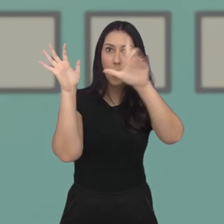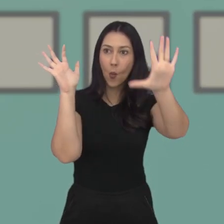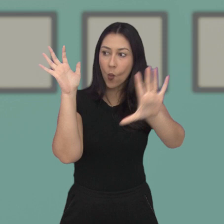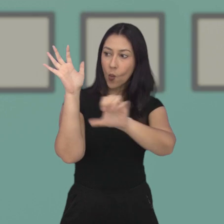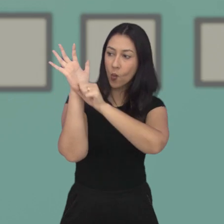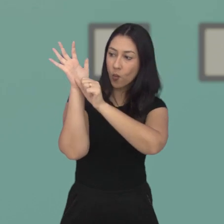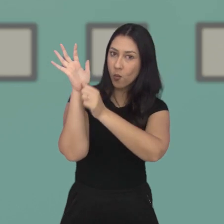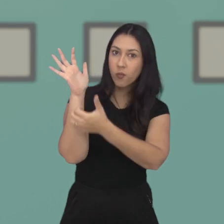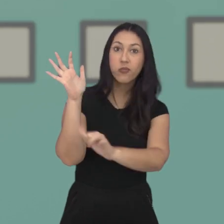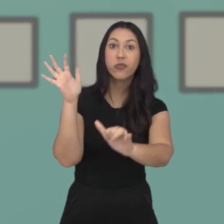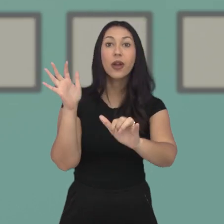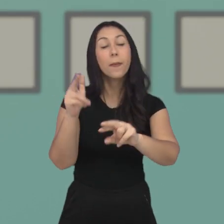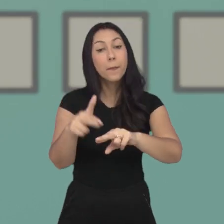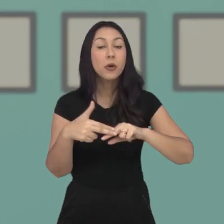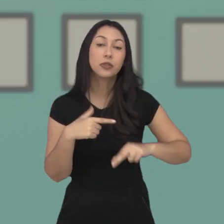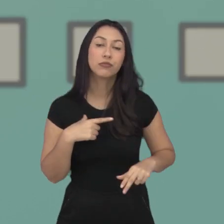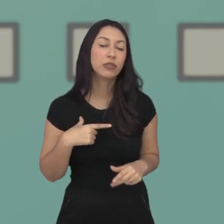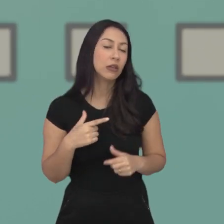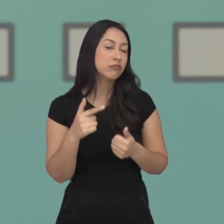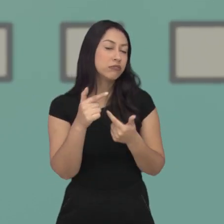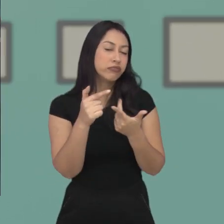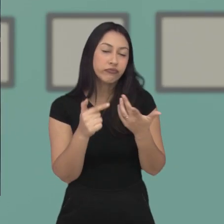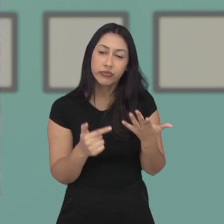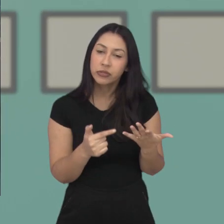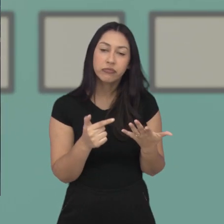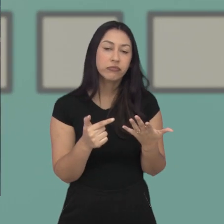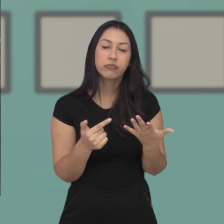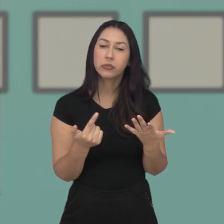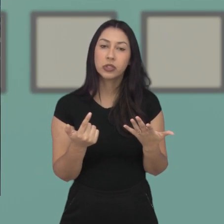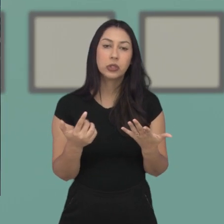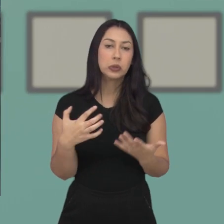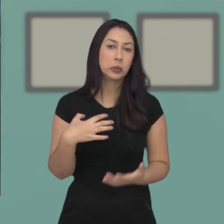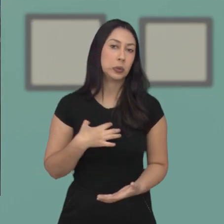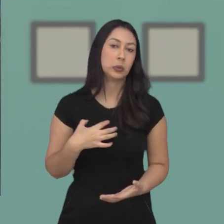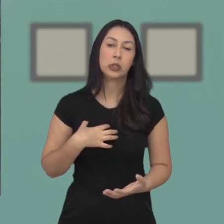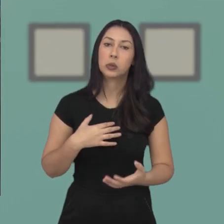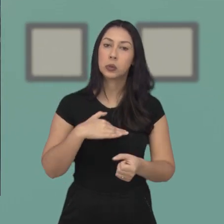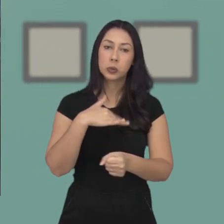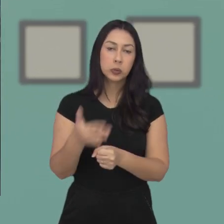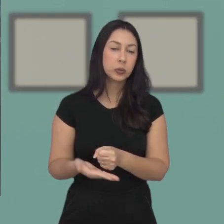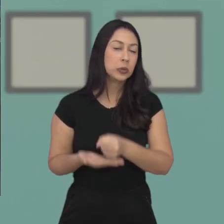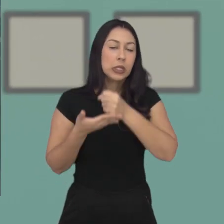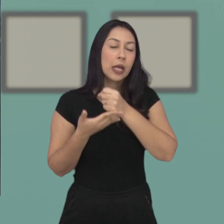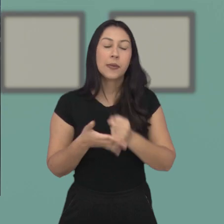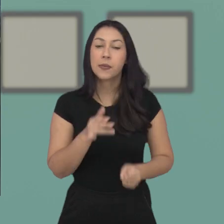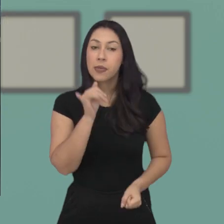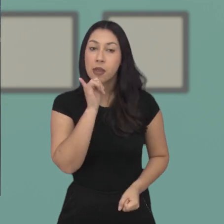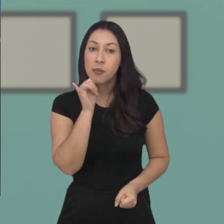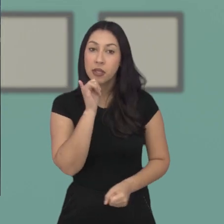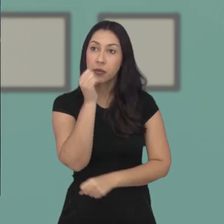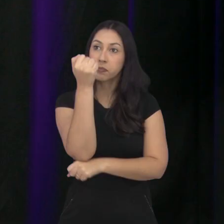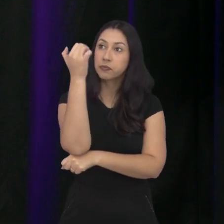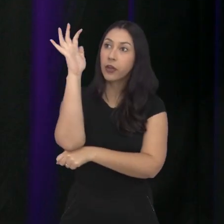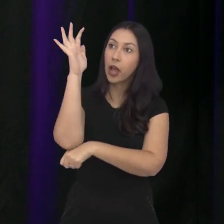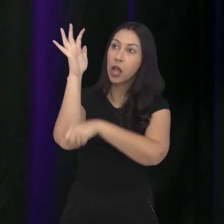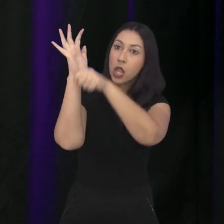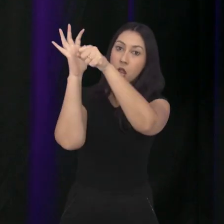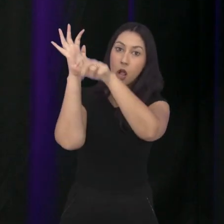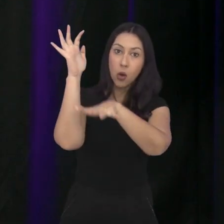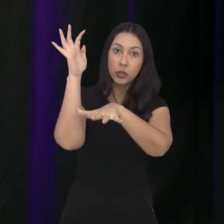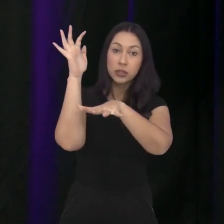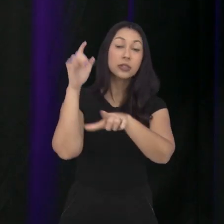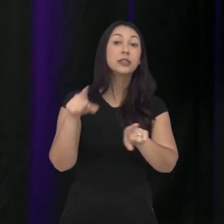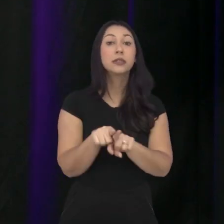você consegue passar para a população diversos serviços. Então, você faz tudo isso de uma maneira sustentável. Ela pode servir, por exemplo, de poste de